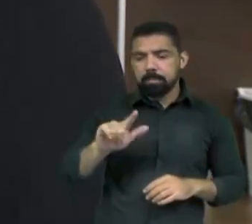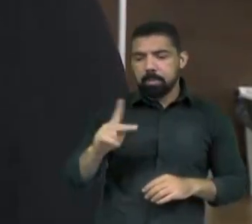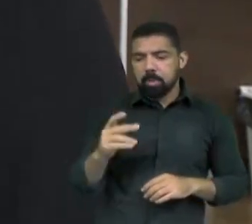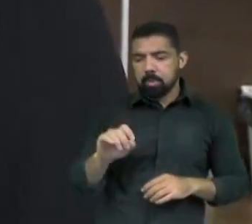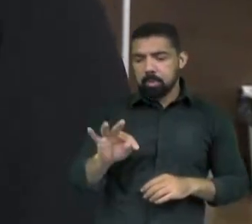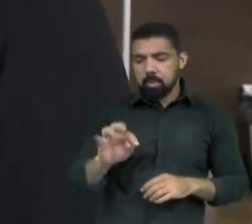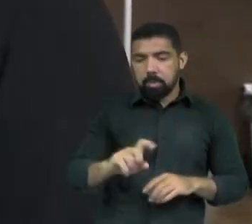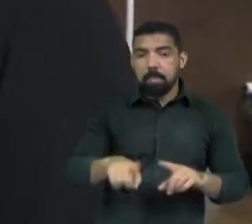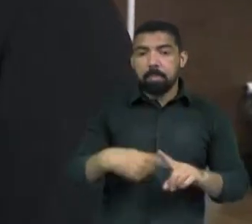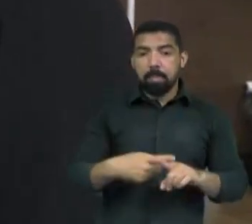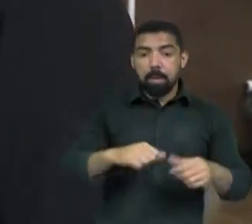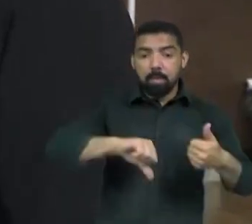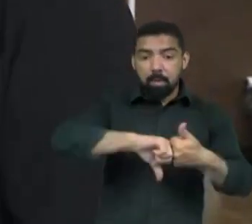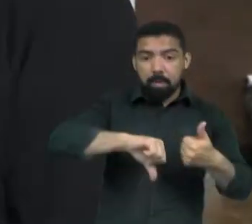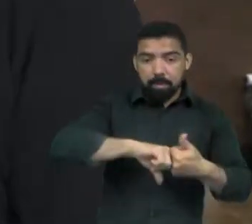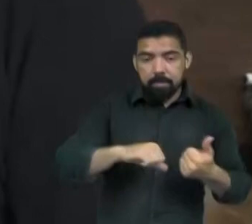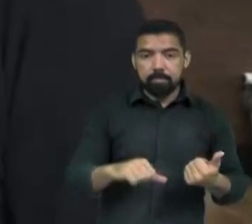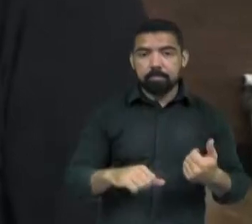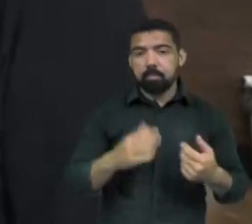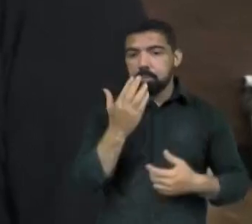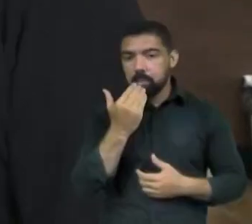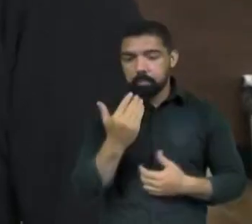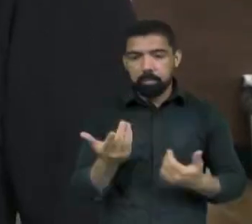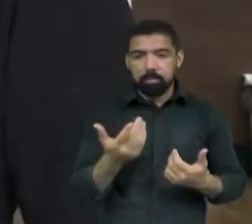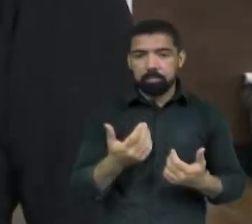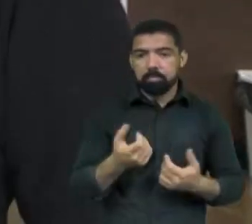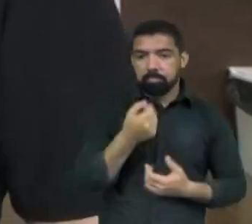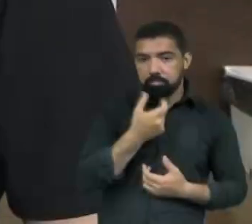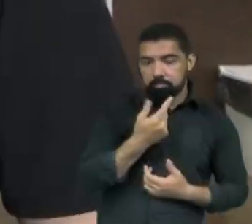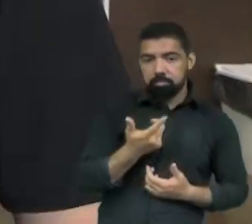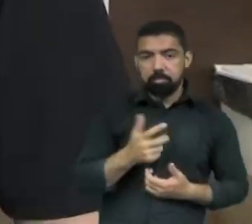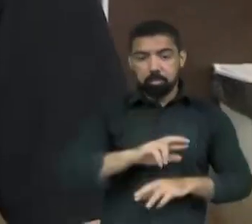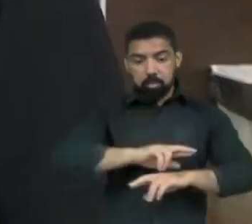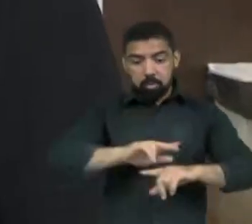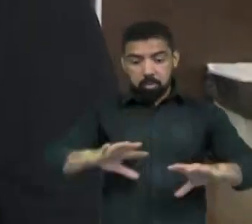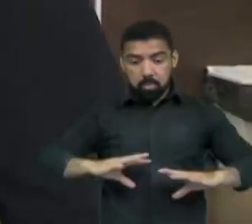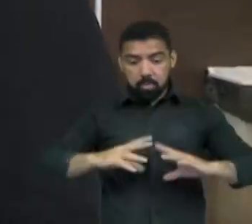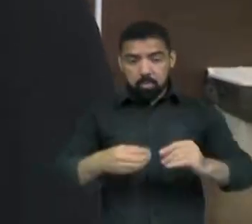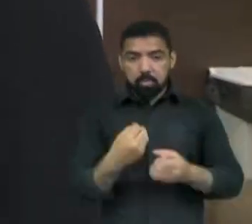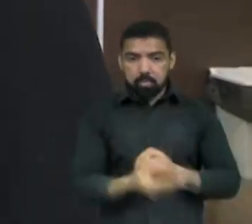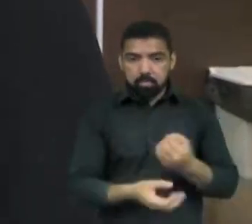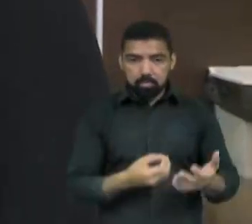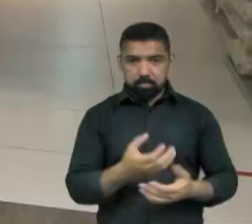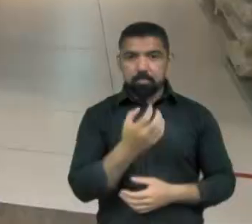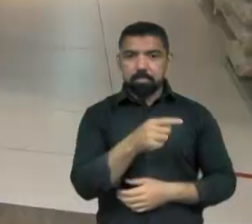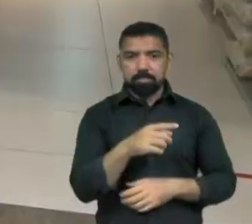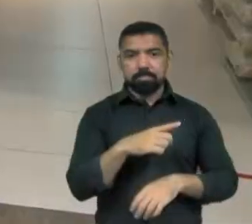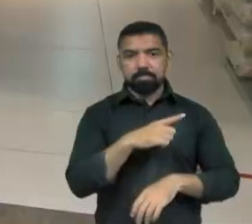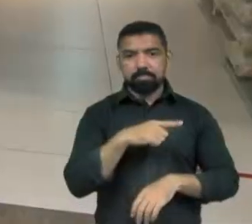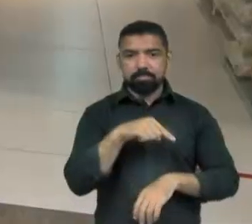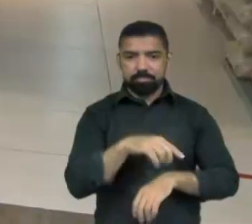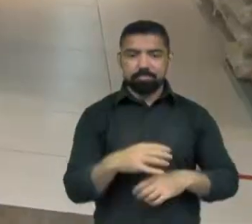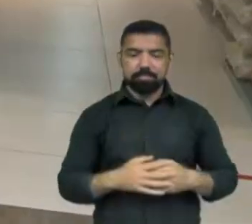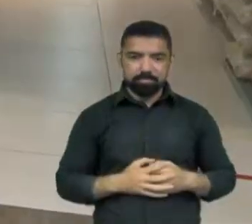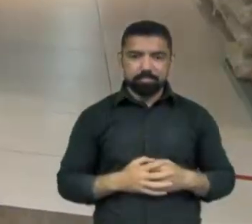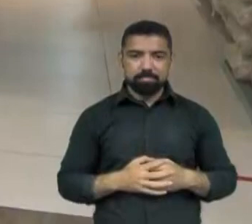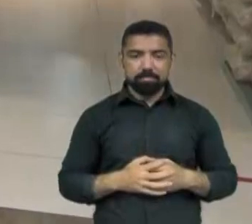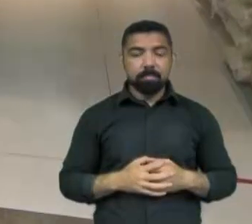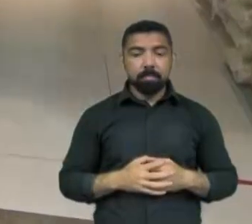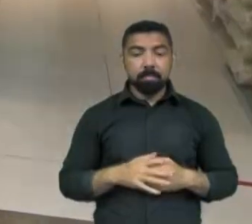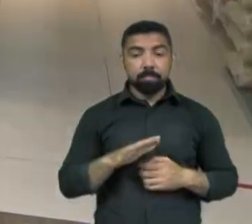serviço, qualidade do alimento, qualidade do medicamento e qualidade de tudo que se possa fornecer para o pet ou um pet shop. Ao longo da pandemia